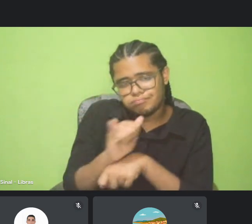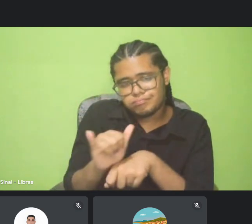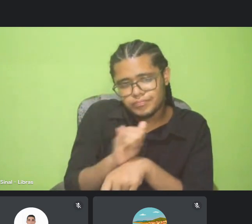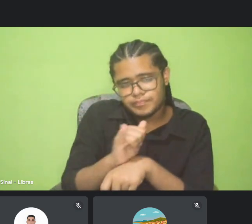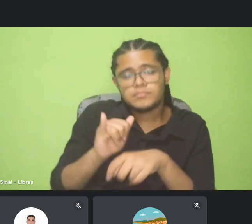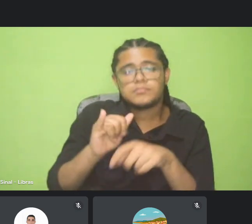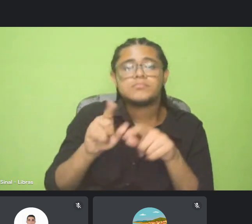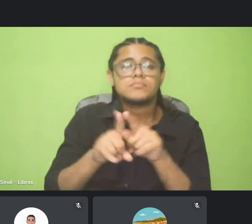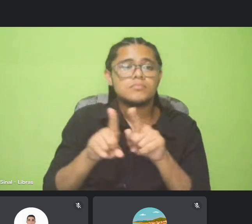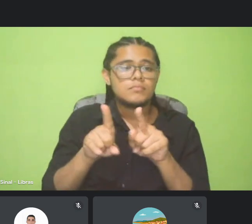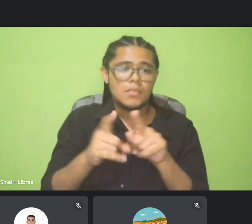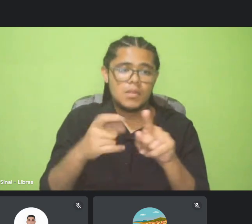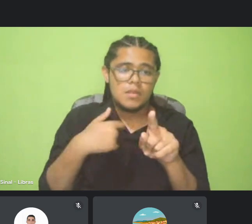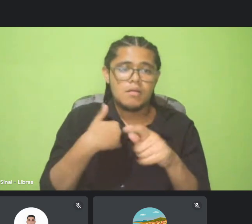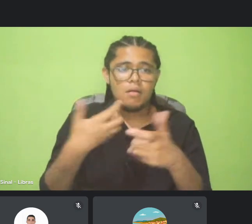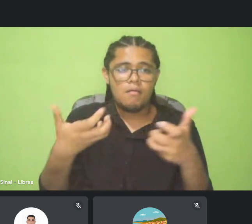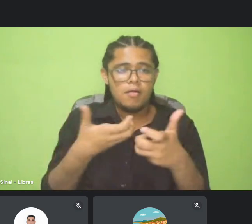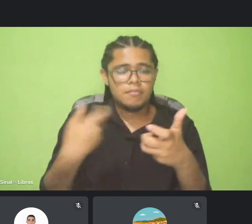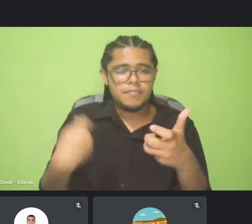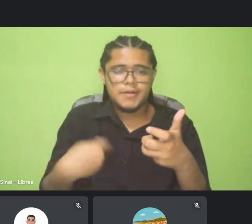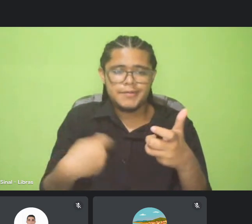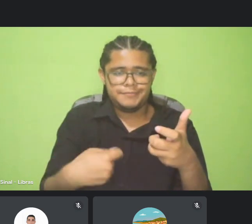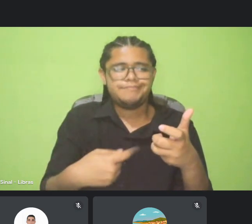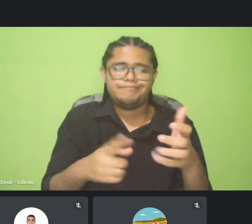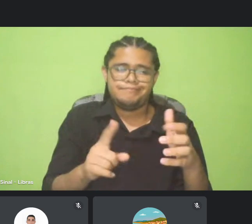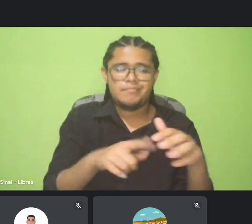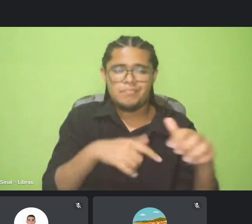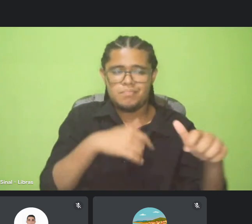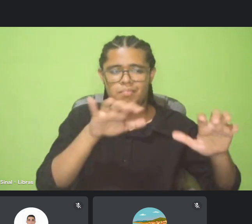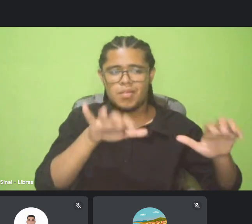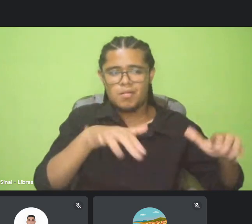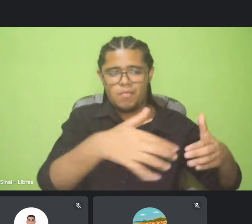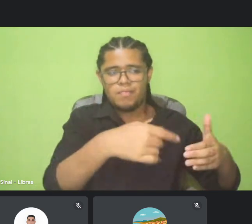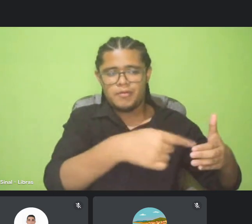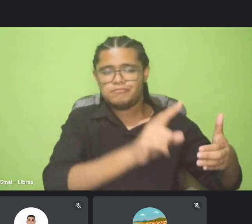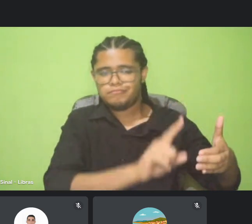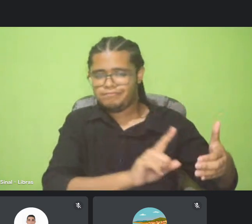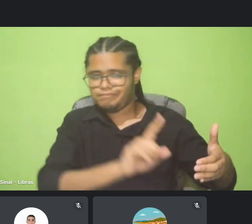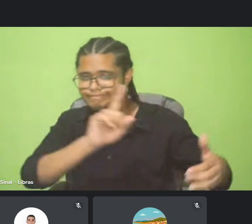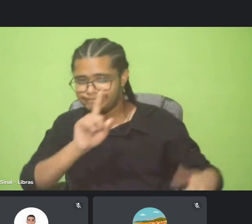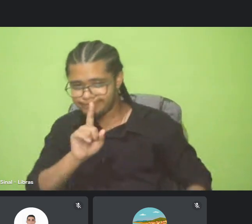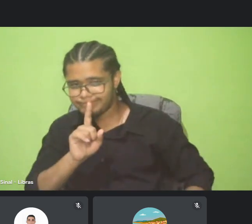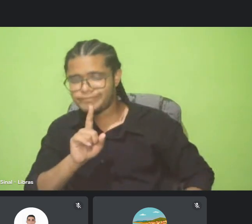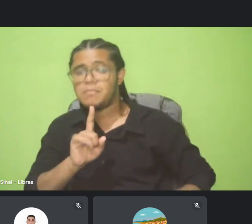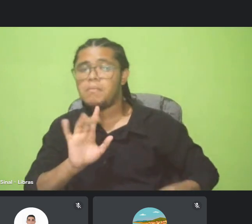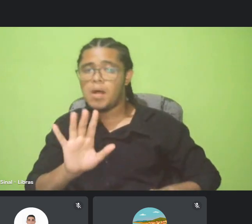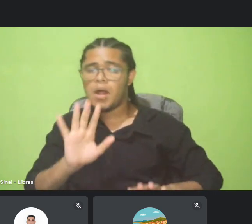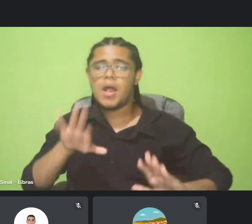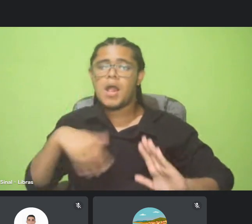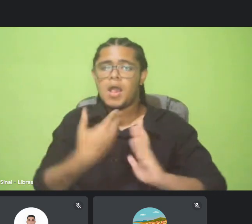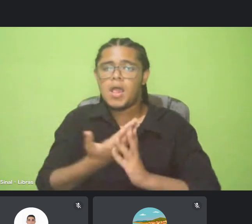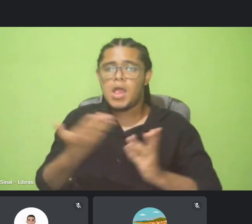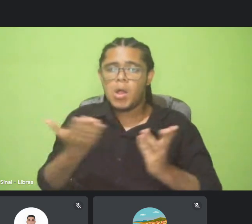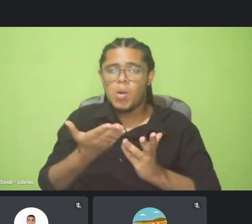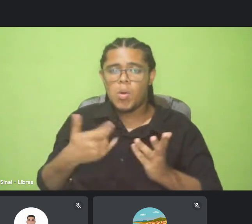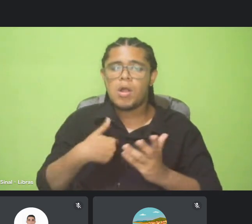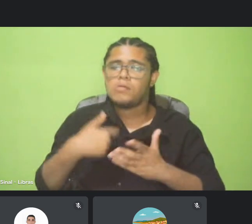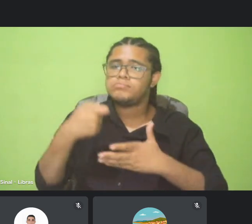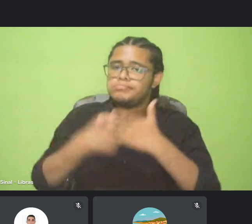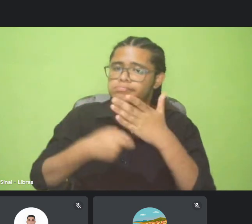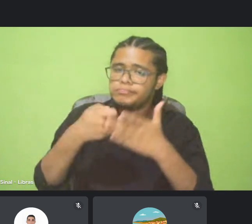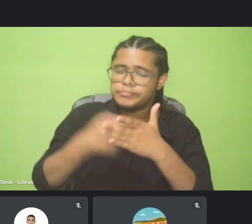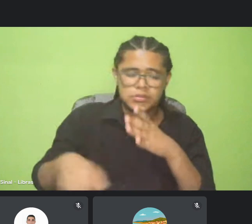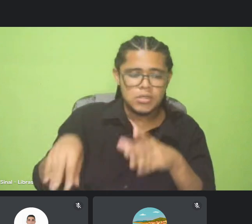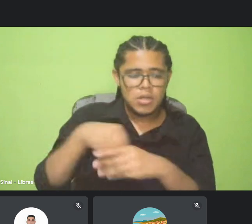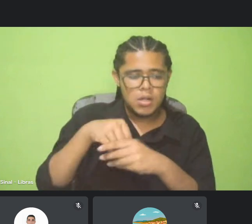movimento, da organização, mas ainda faço minha militância ainda dentro dos meus projetos, dentro do projeto